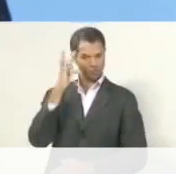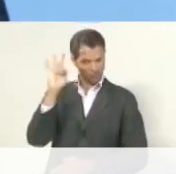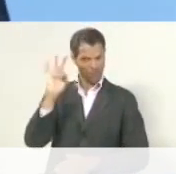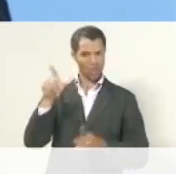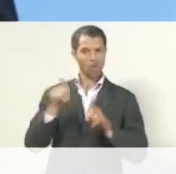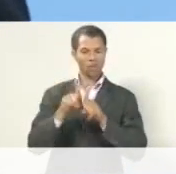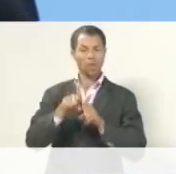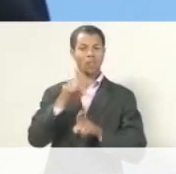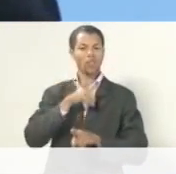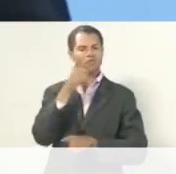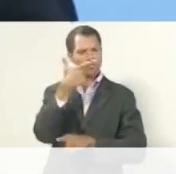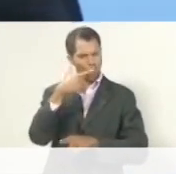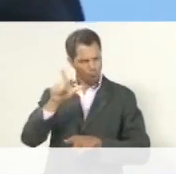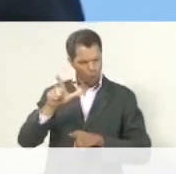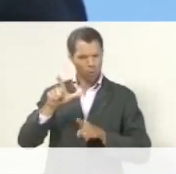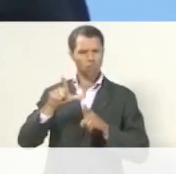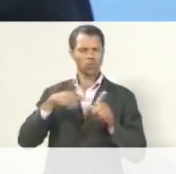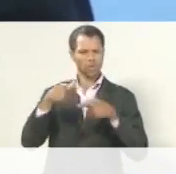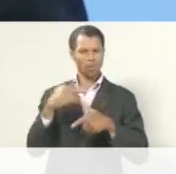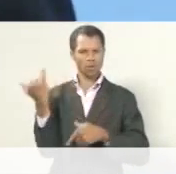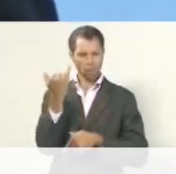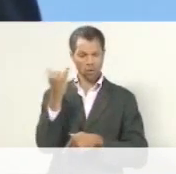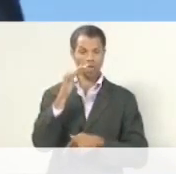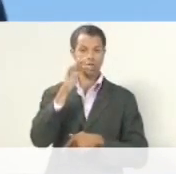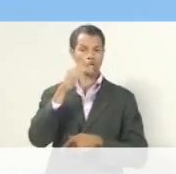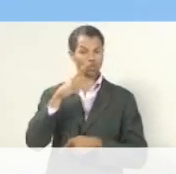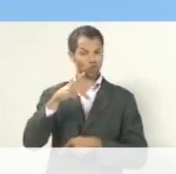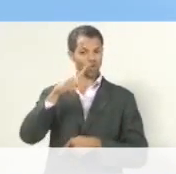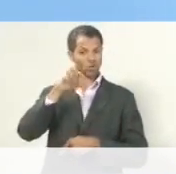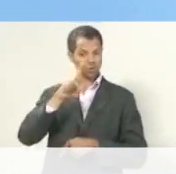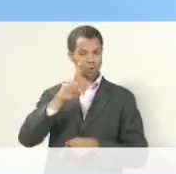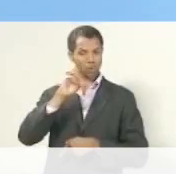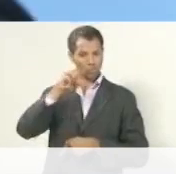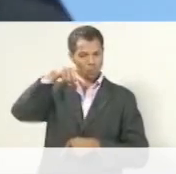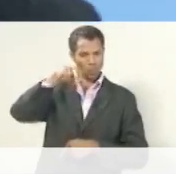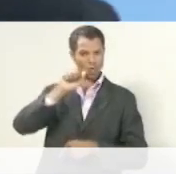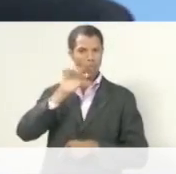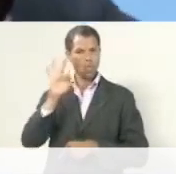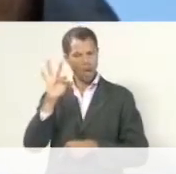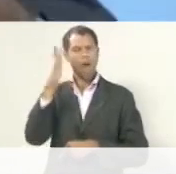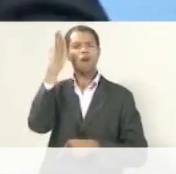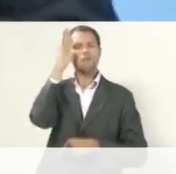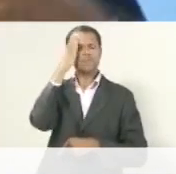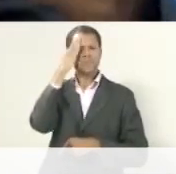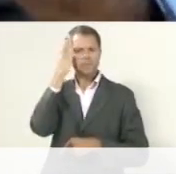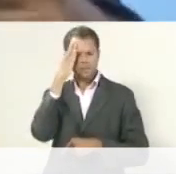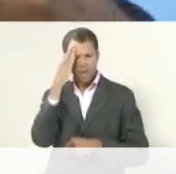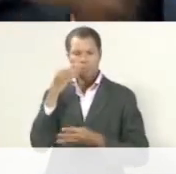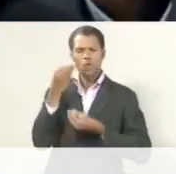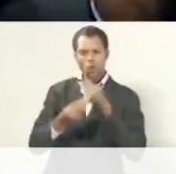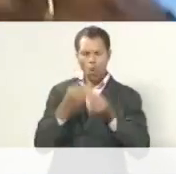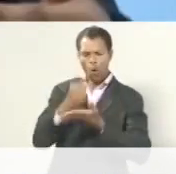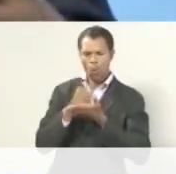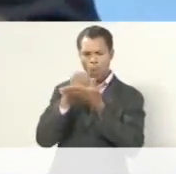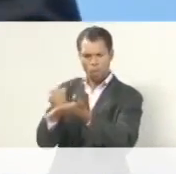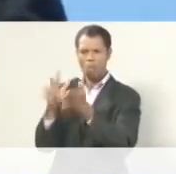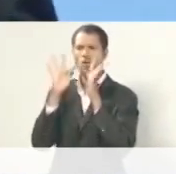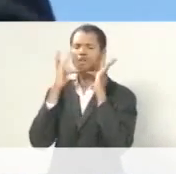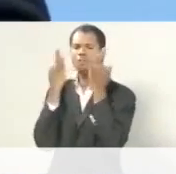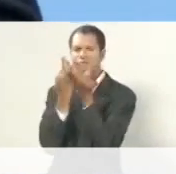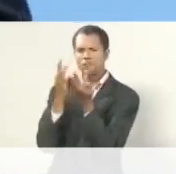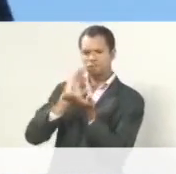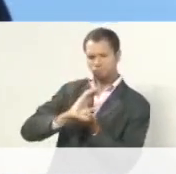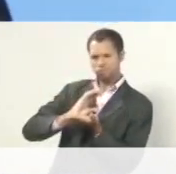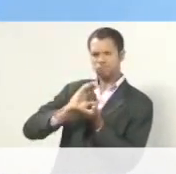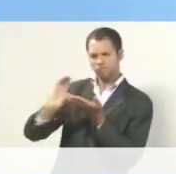familiar sabe como que isso representou crédito para a sua lavoura, para você comprar o seu carro, o seu trator.